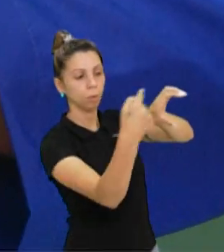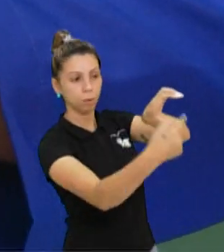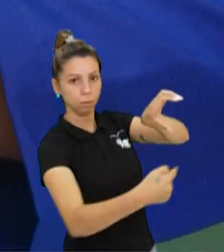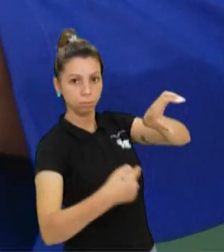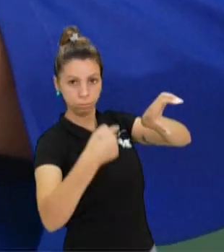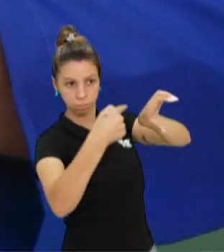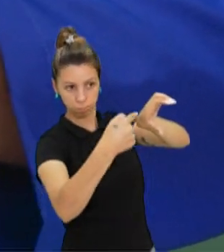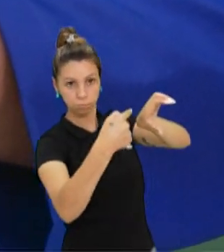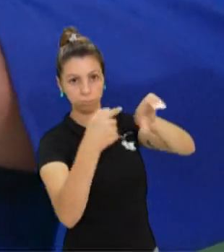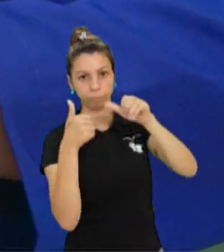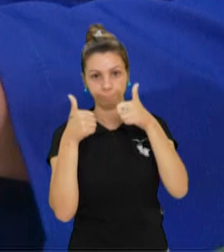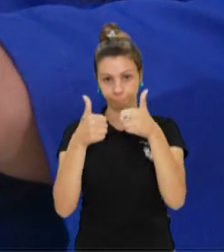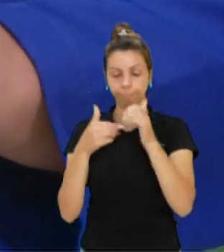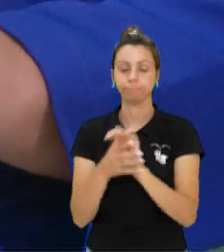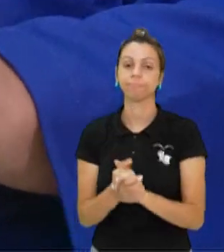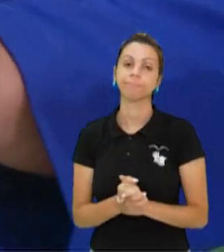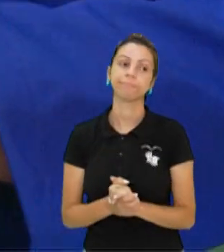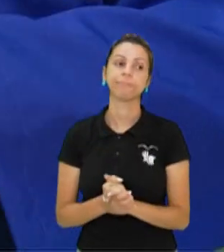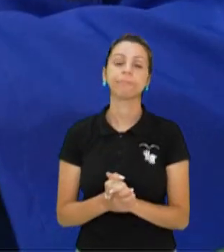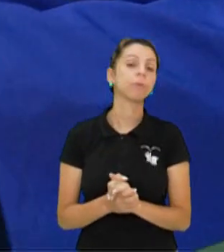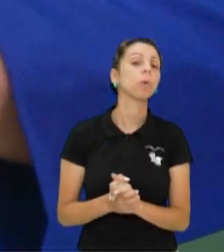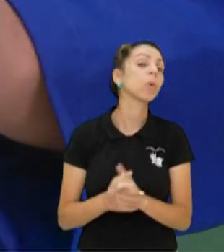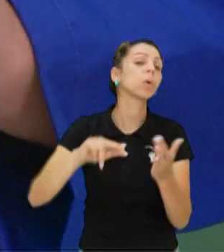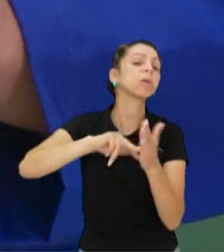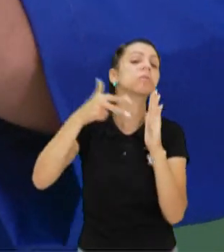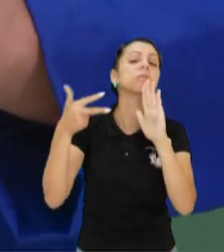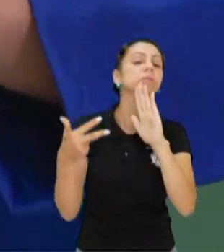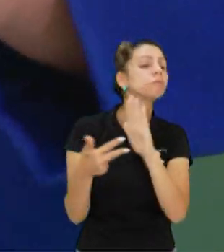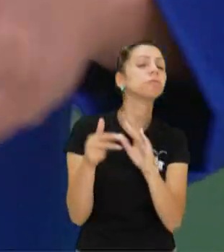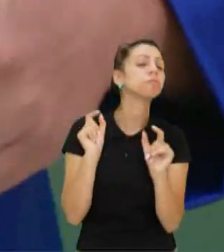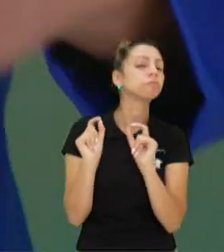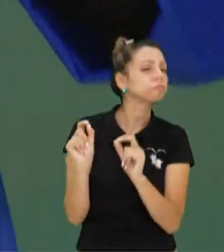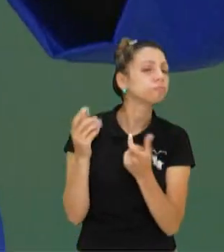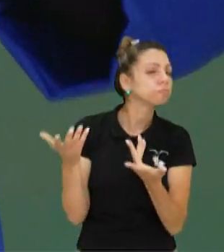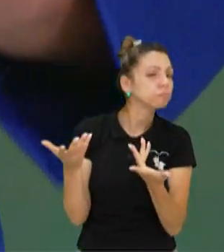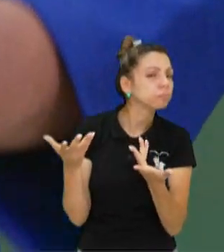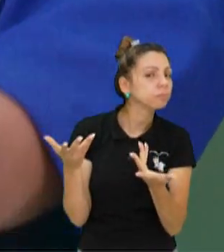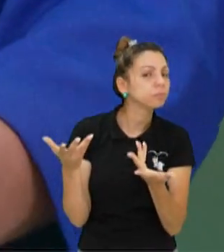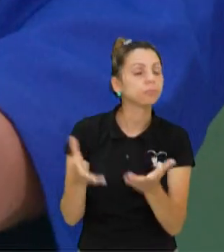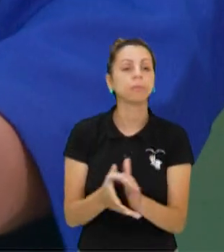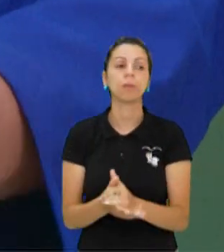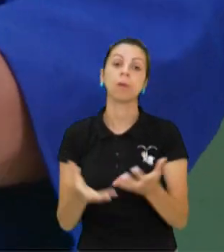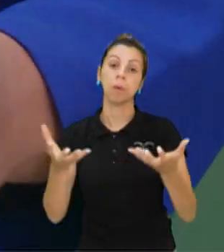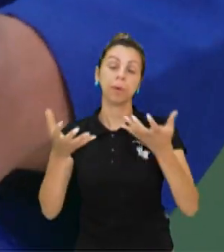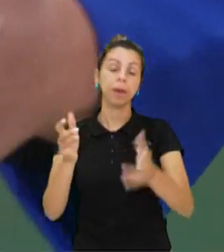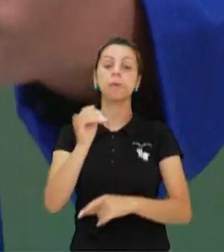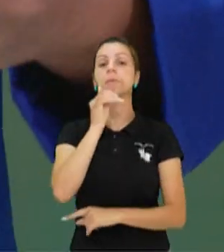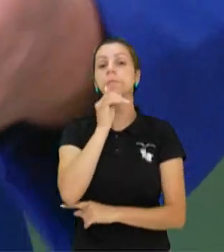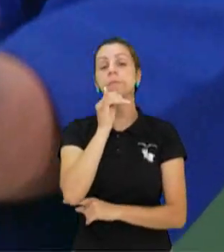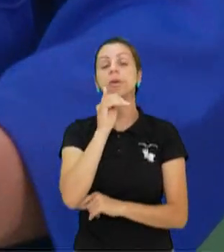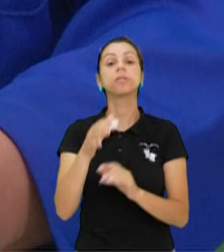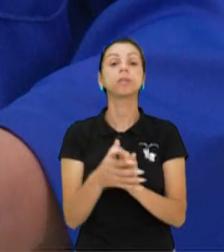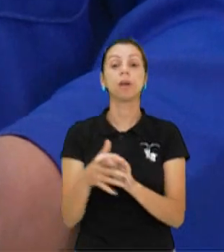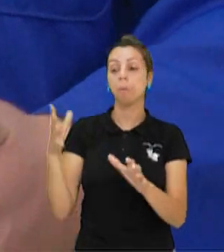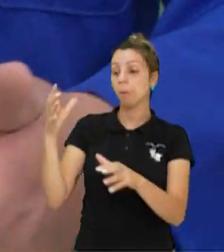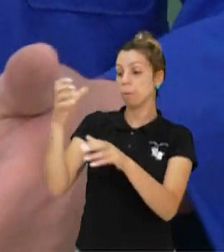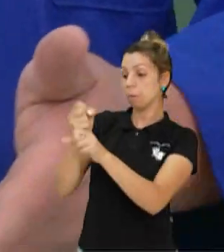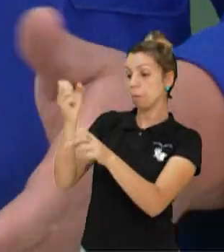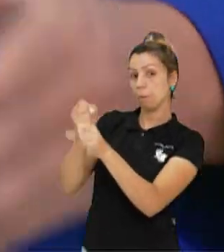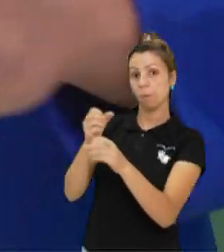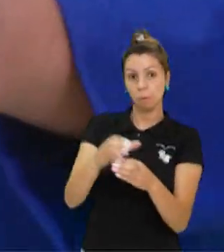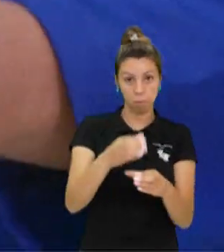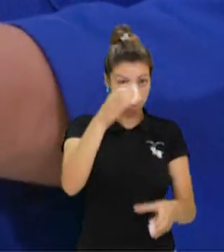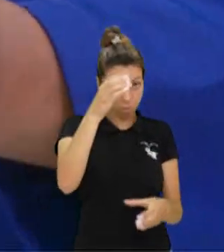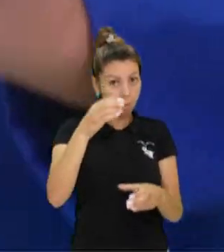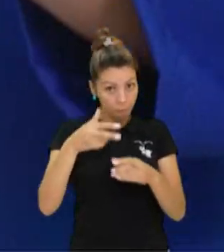na parte superior, O que isso quer dizer para a gente? Que se eu quero fazer algum cálculo para esse cilindro que a gente